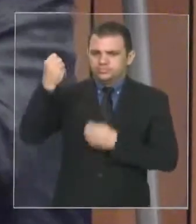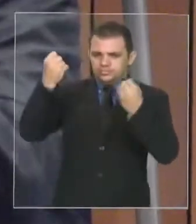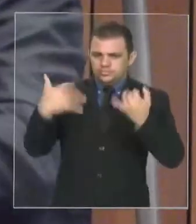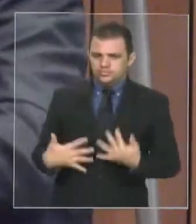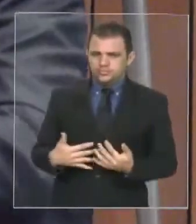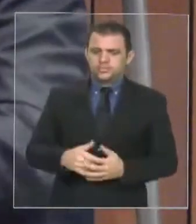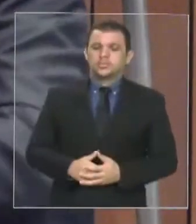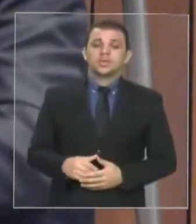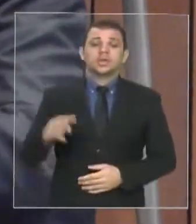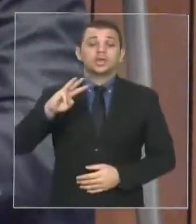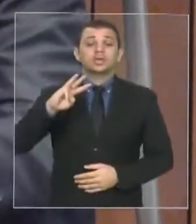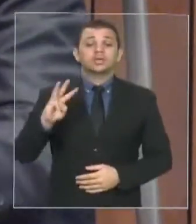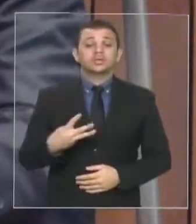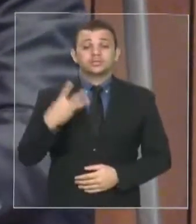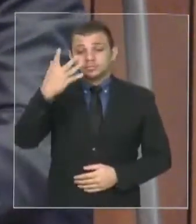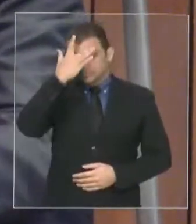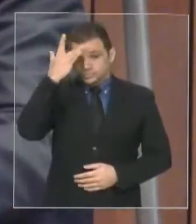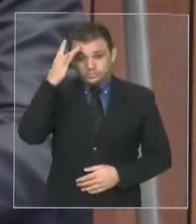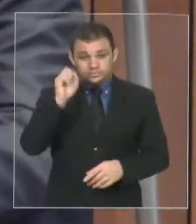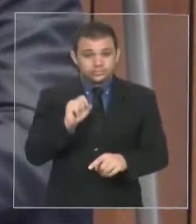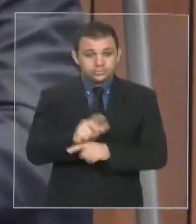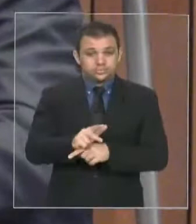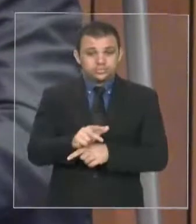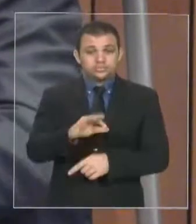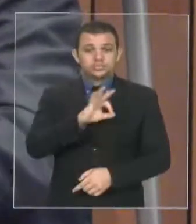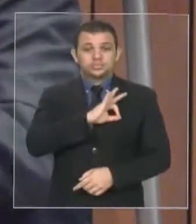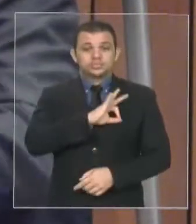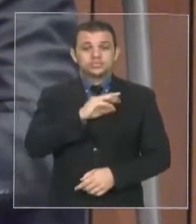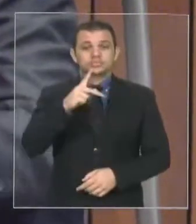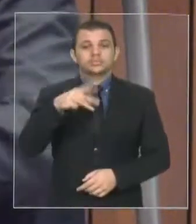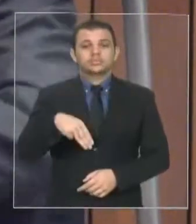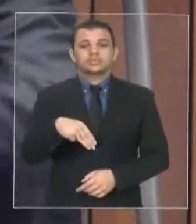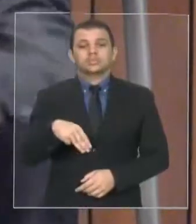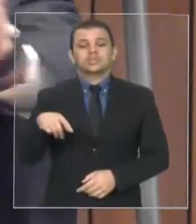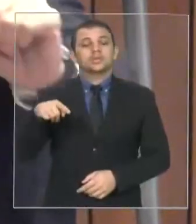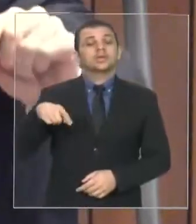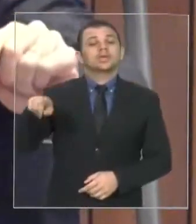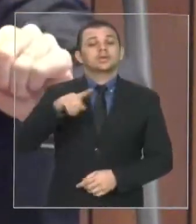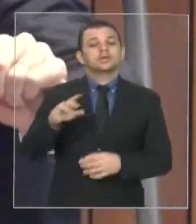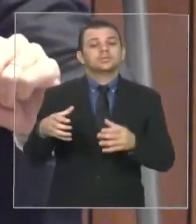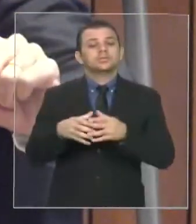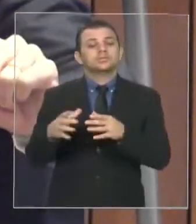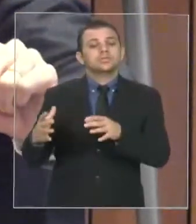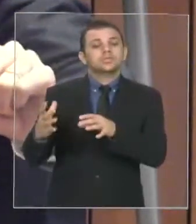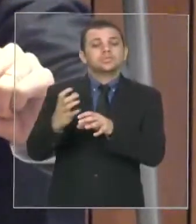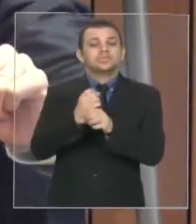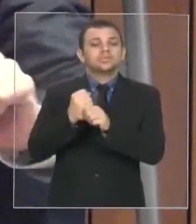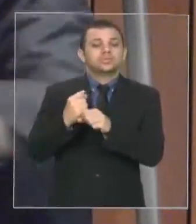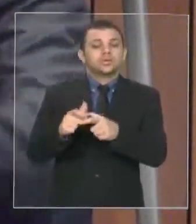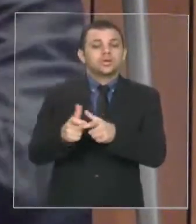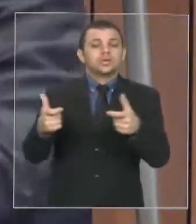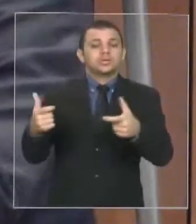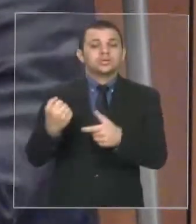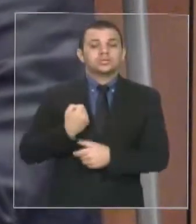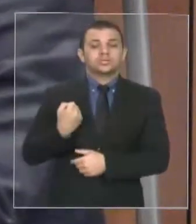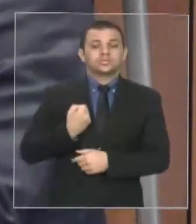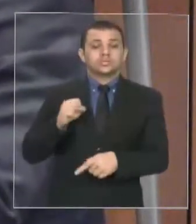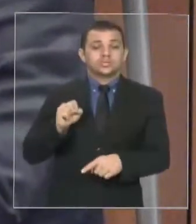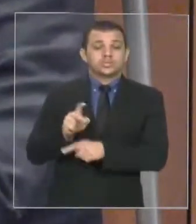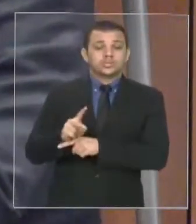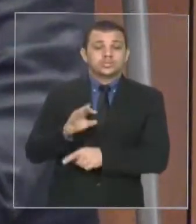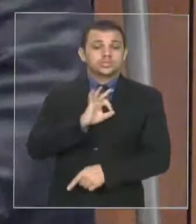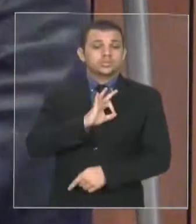esses 3 mil efetivos que entraram, eles não aumentaram o efetivo da Polícia Militar. O que eles fizeram?